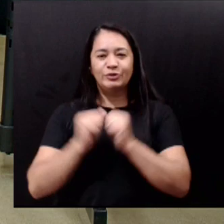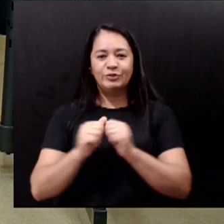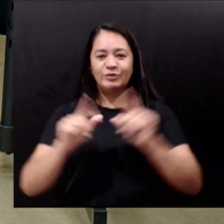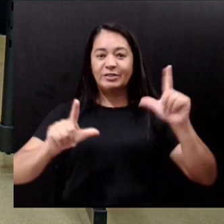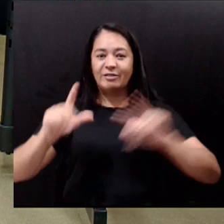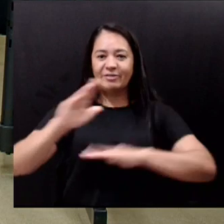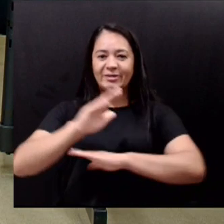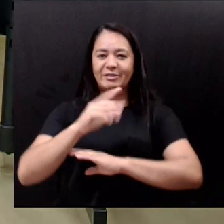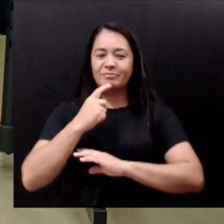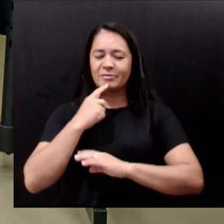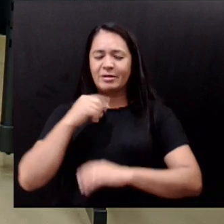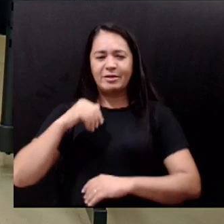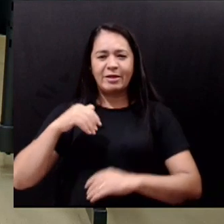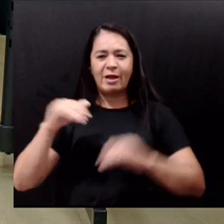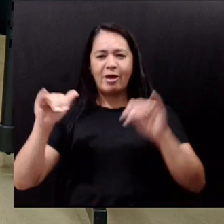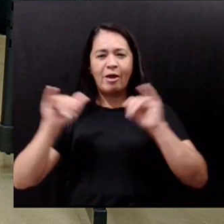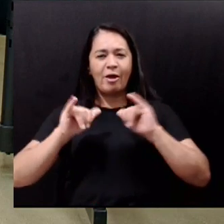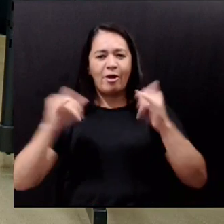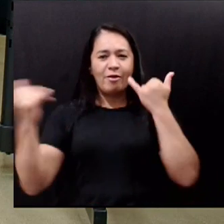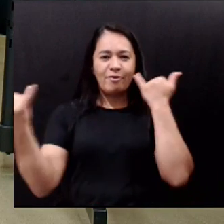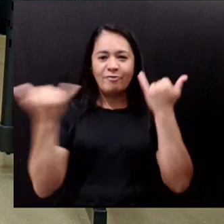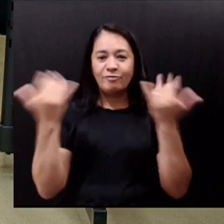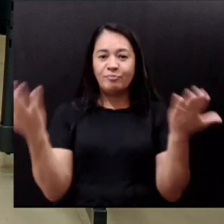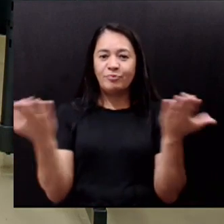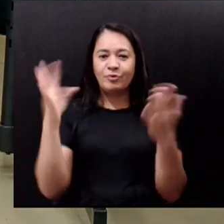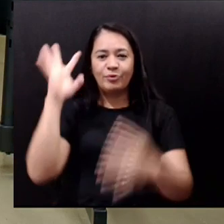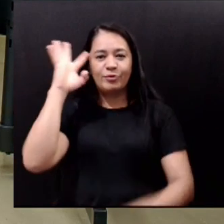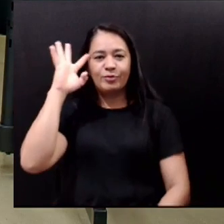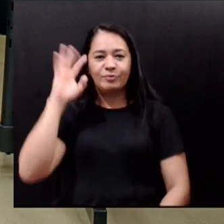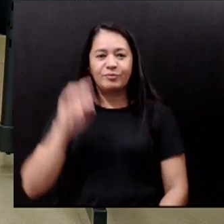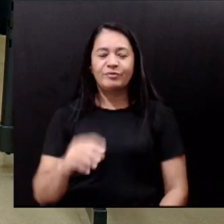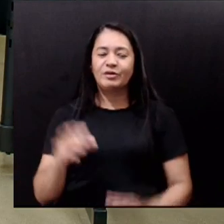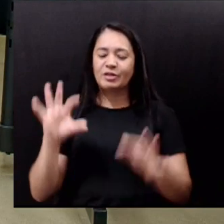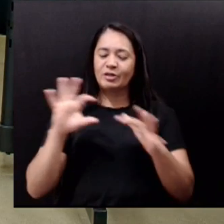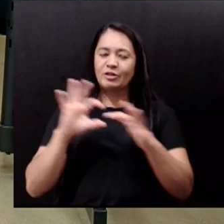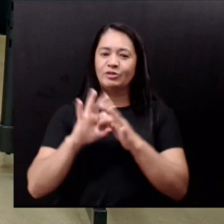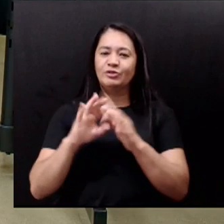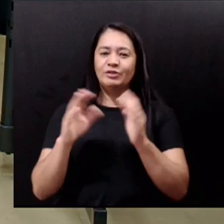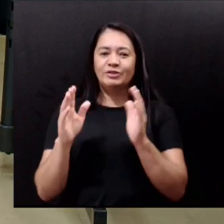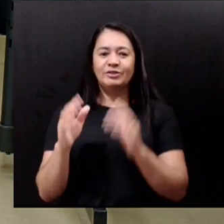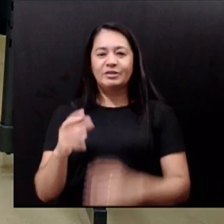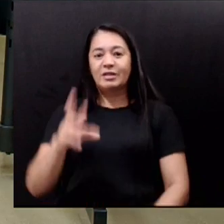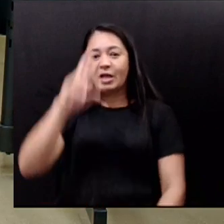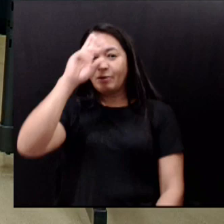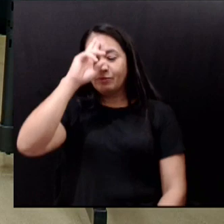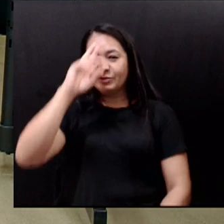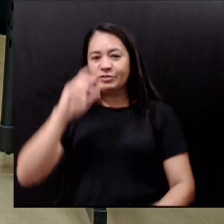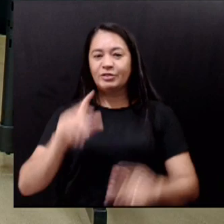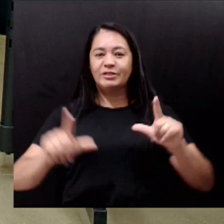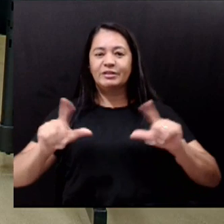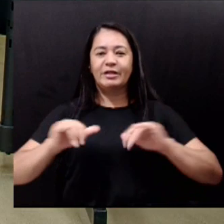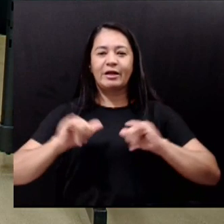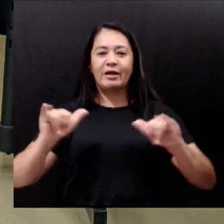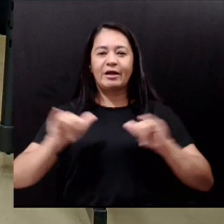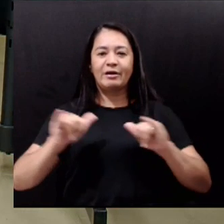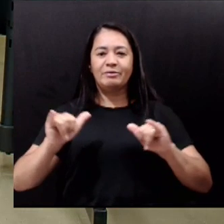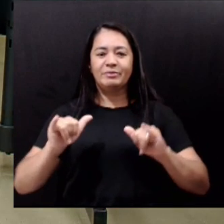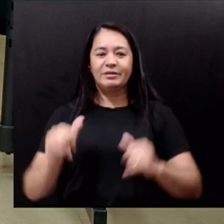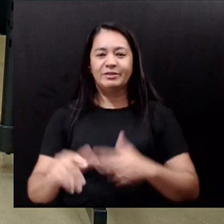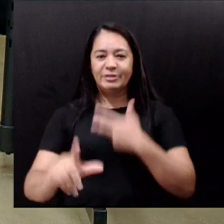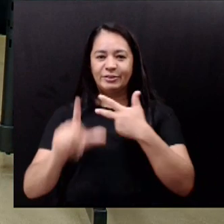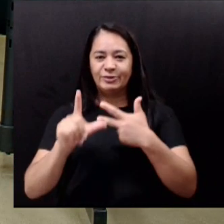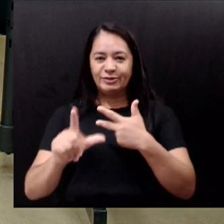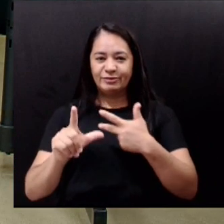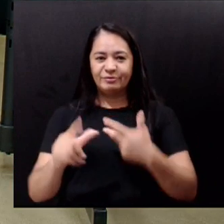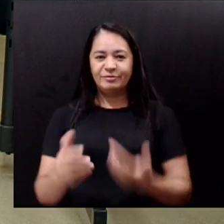informação para você nesta quarta-feira. É só ficar com a gente. Ao meio-dia tem Câmara Notícia com informações do Legislativo Campineiro. Valeu, pessoal de